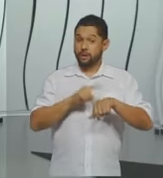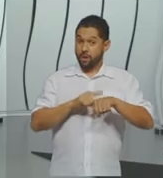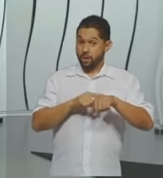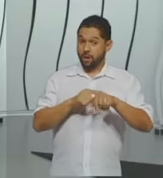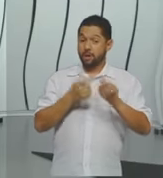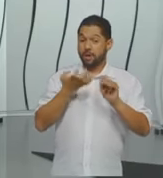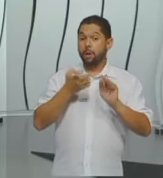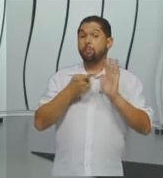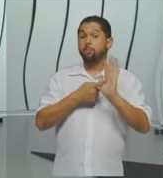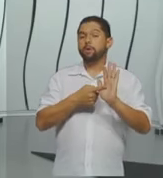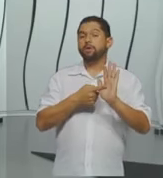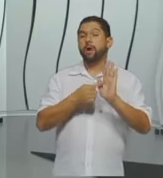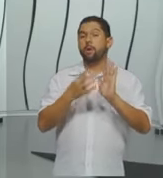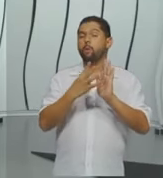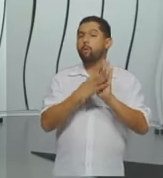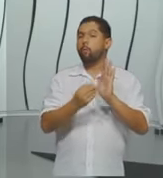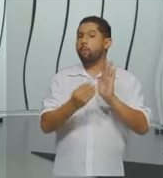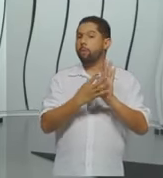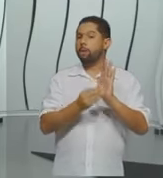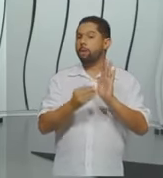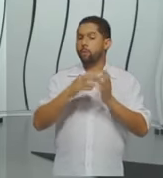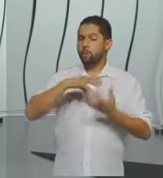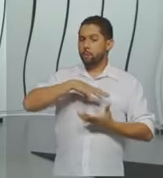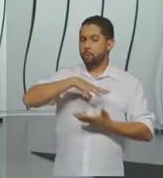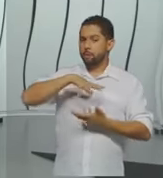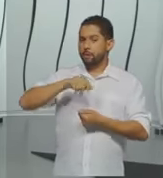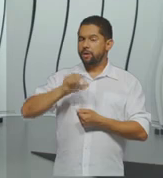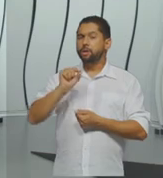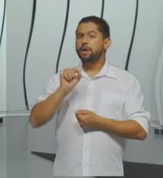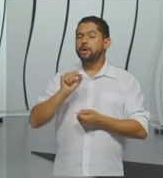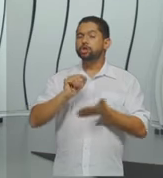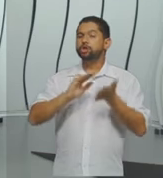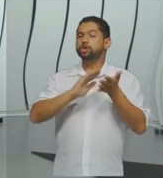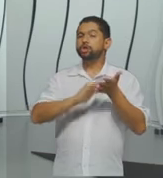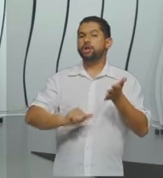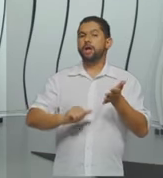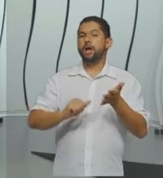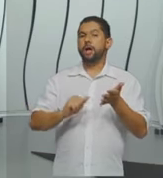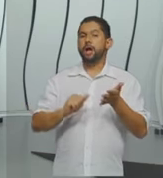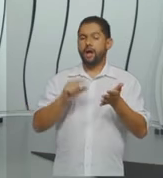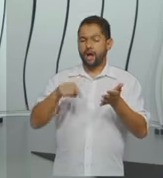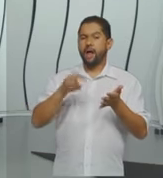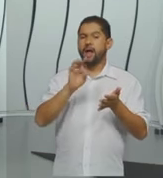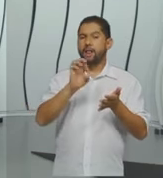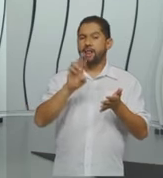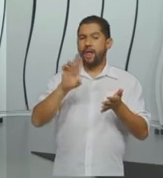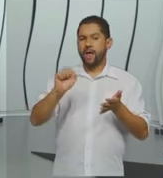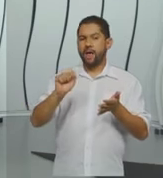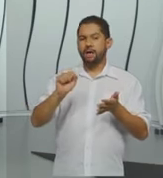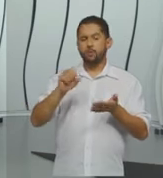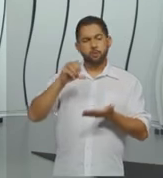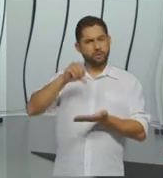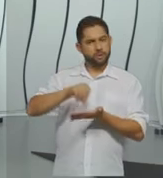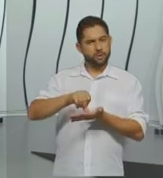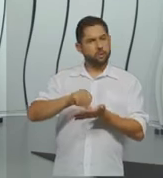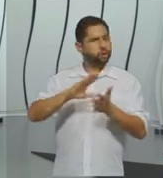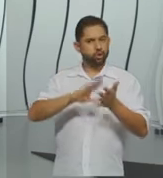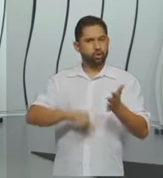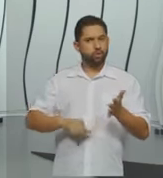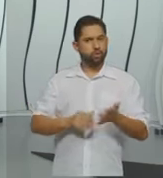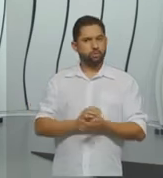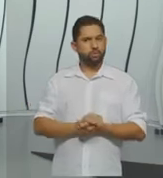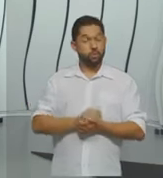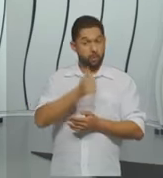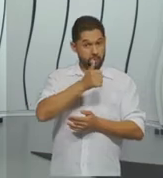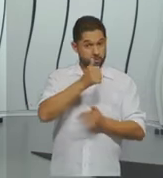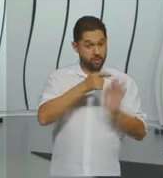contra o modelo de Aristóteles, foi tirar a Terra do centro deste universo que eu mostrei para vocês naquela primeira imagem